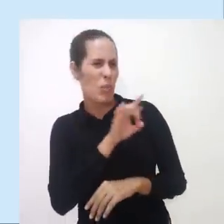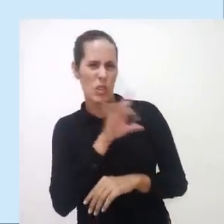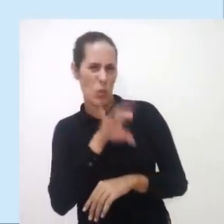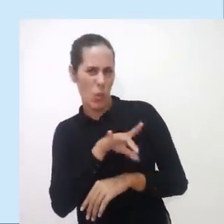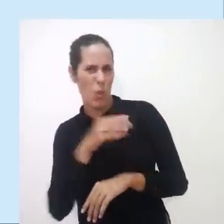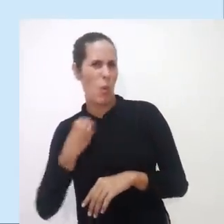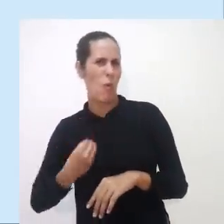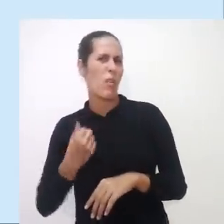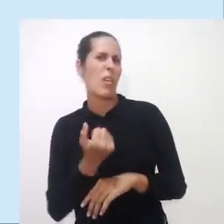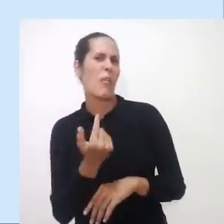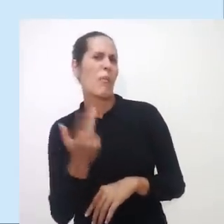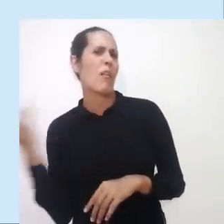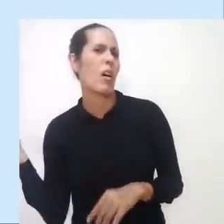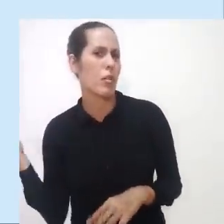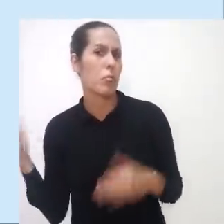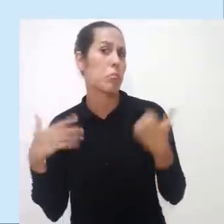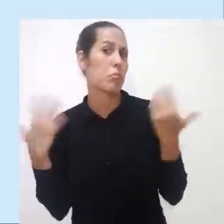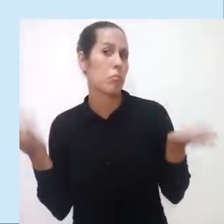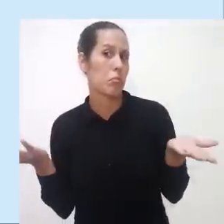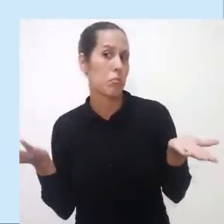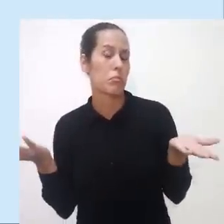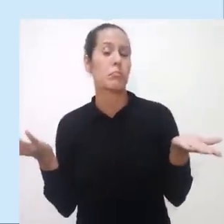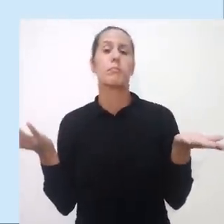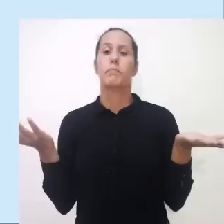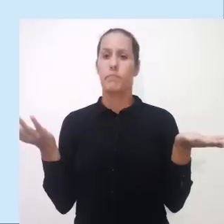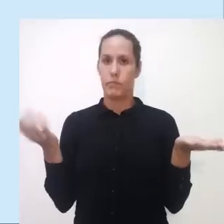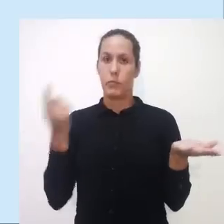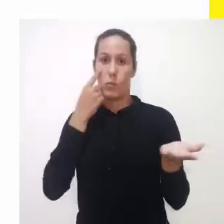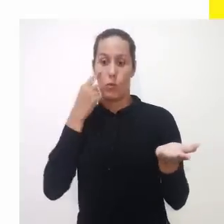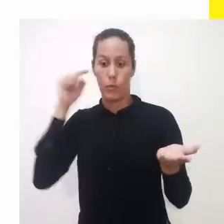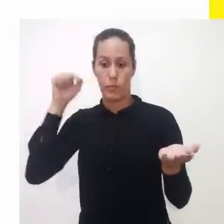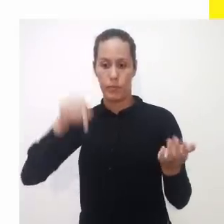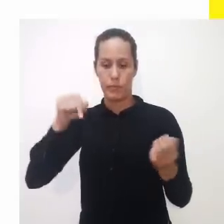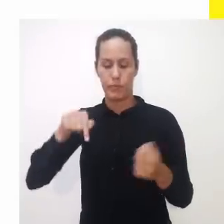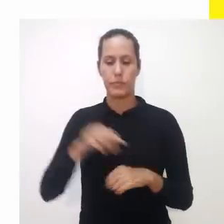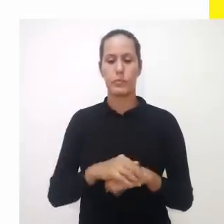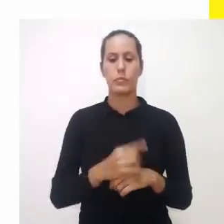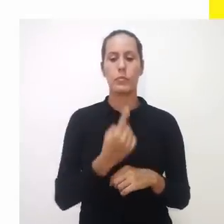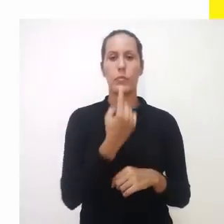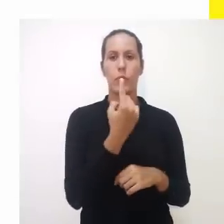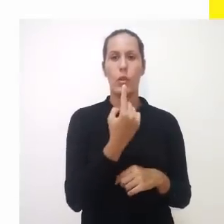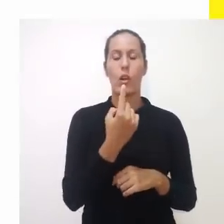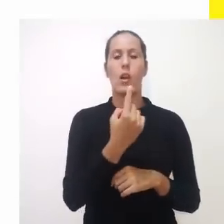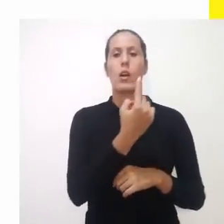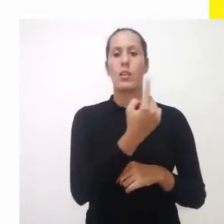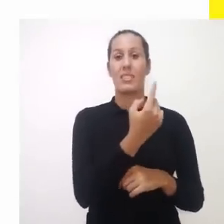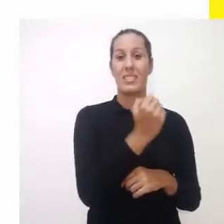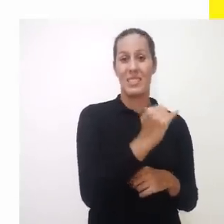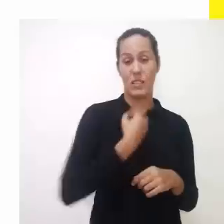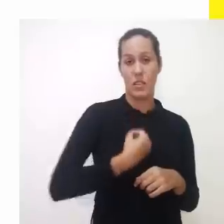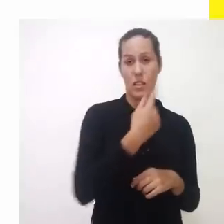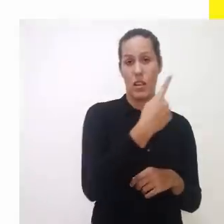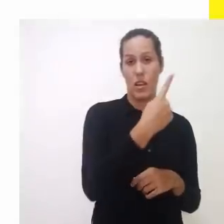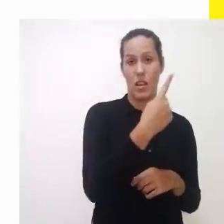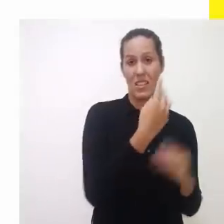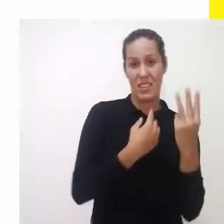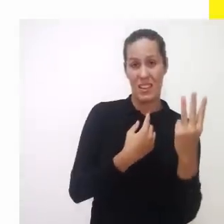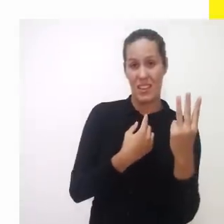triângulo? Será que tem um quadrilátero? Só tem um pentágono? Ou tem mais? Veja que um polígono com 3